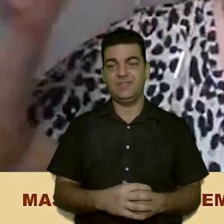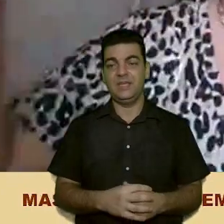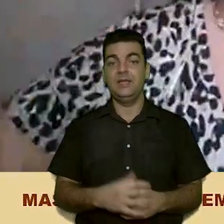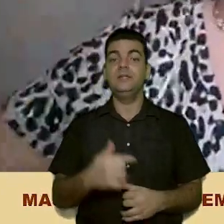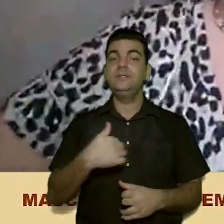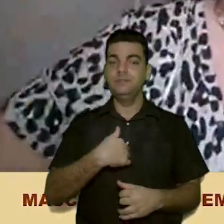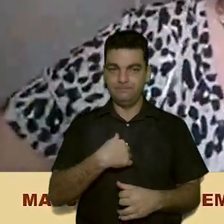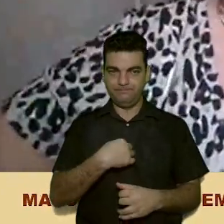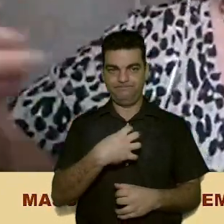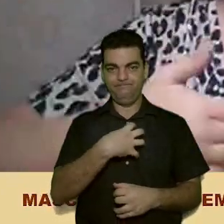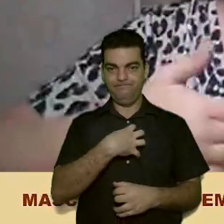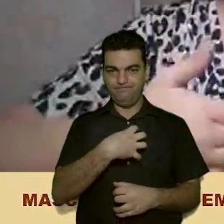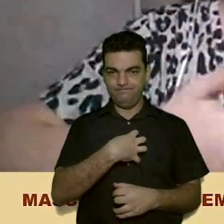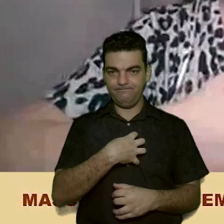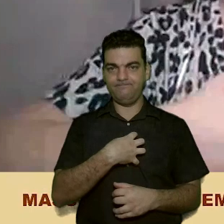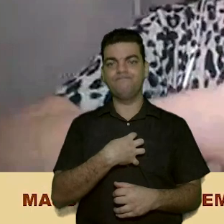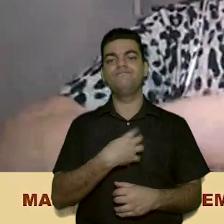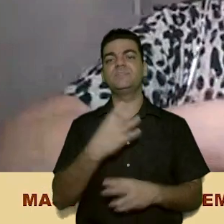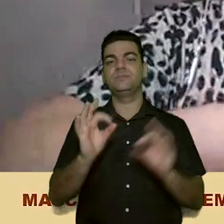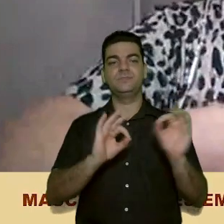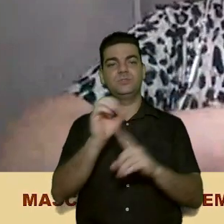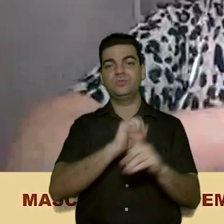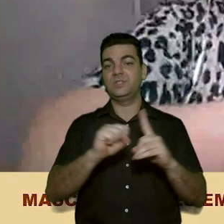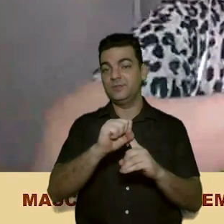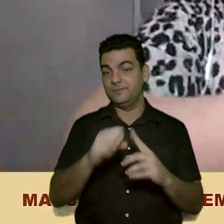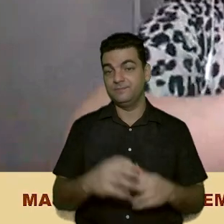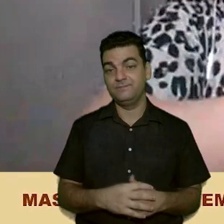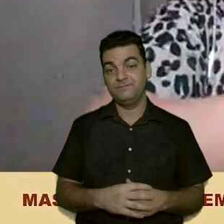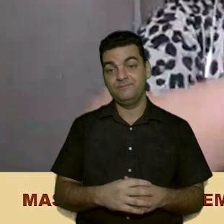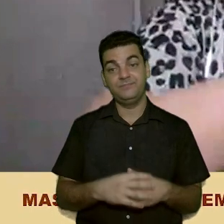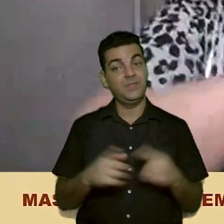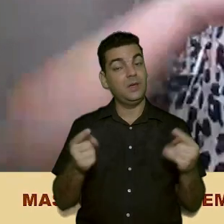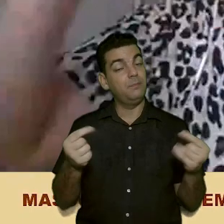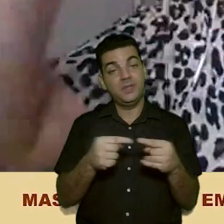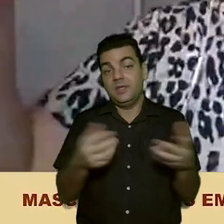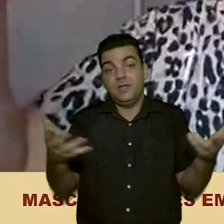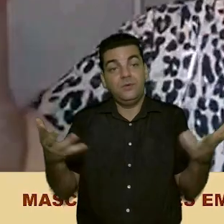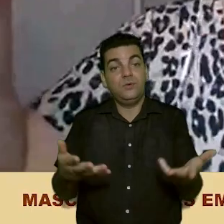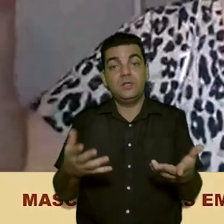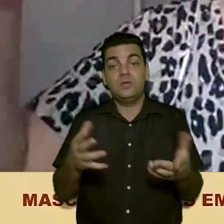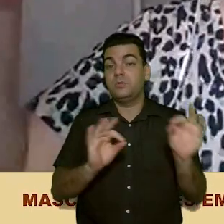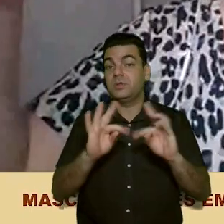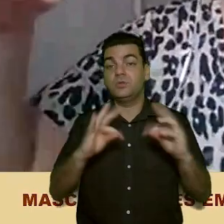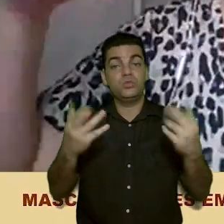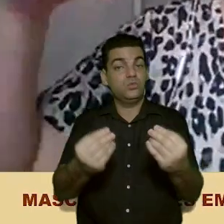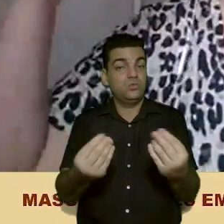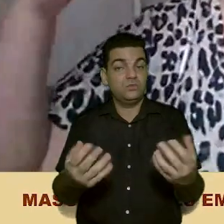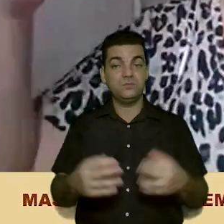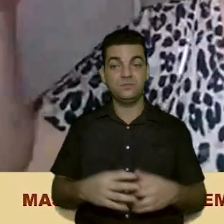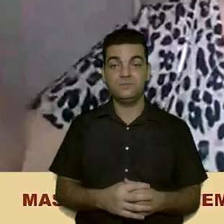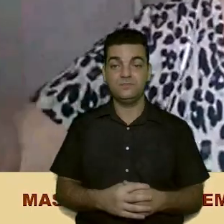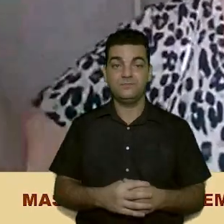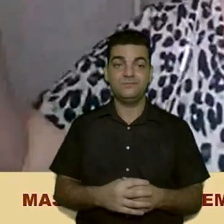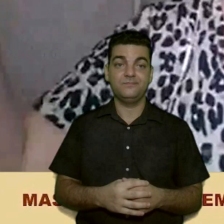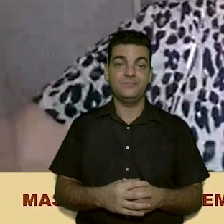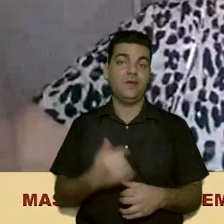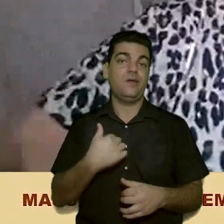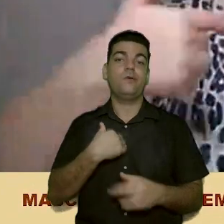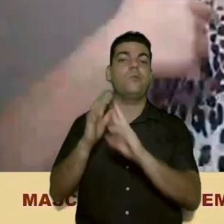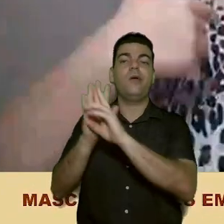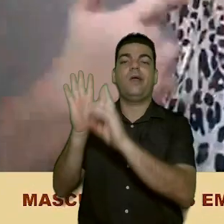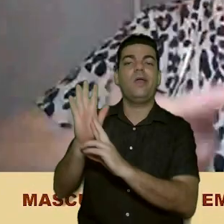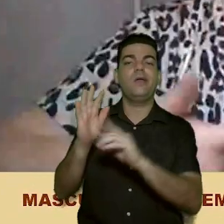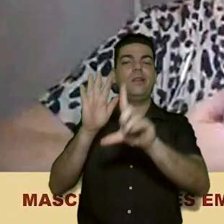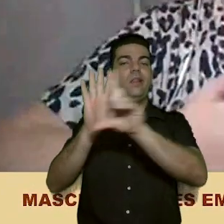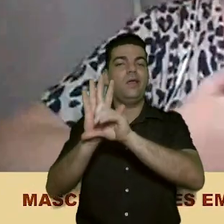olhar neutro. Né? Então, portanto, eu acho que esses são traços que atravessam toda a organização social e tem que, portanto,